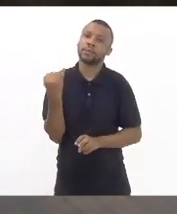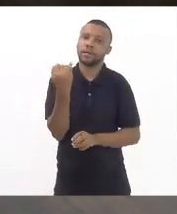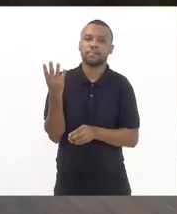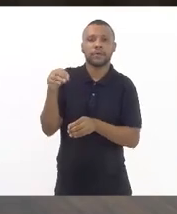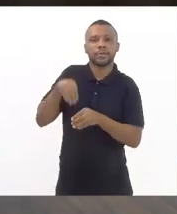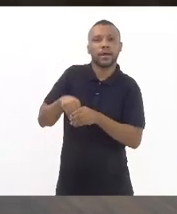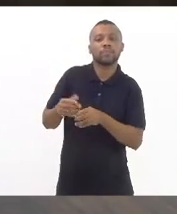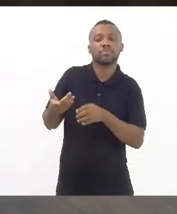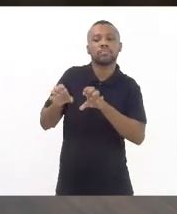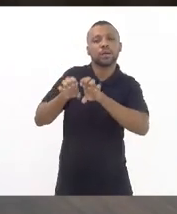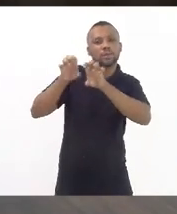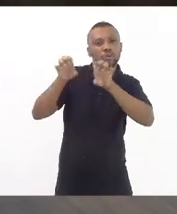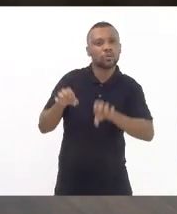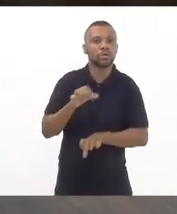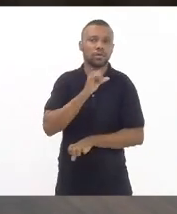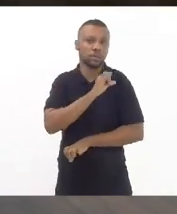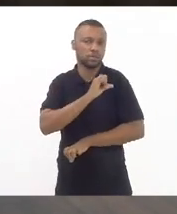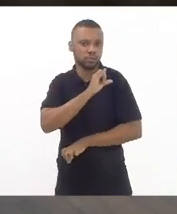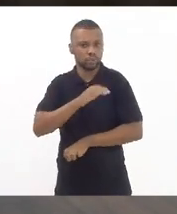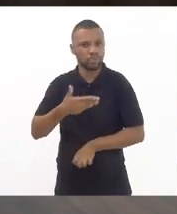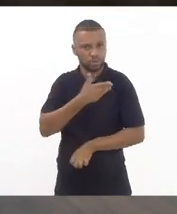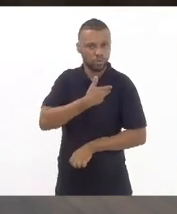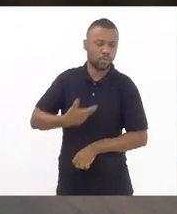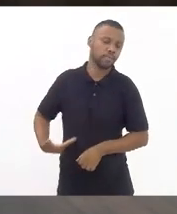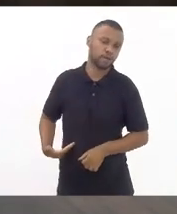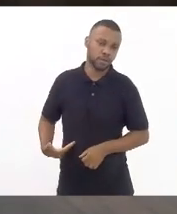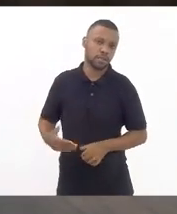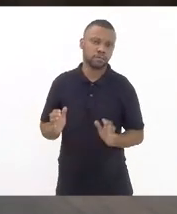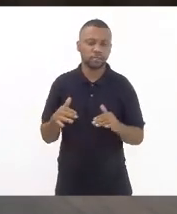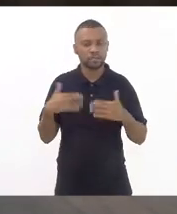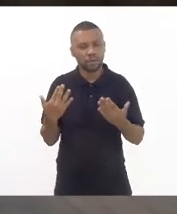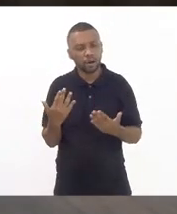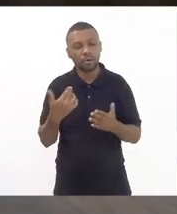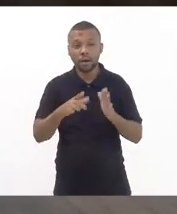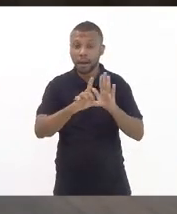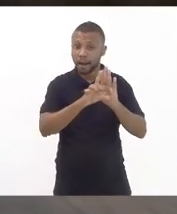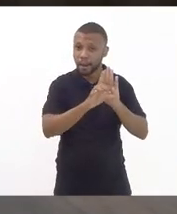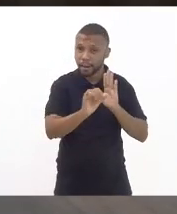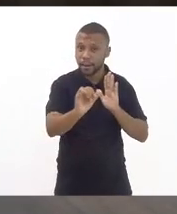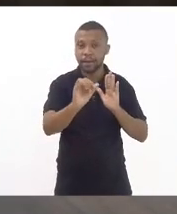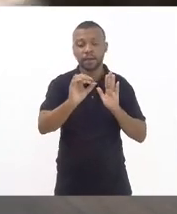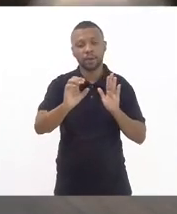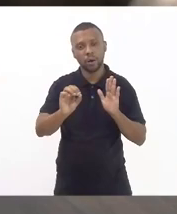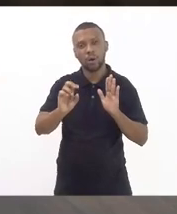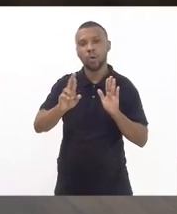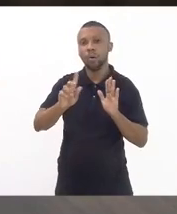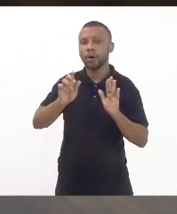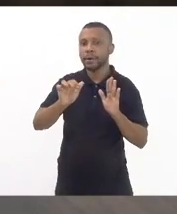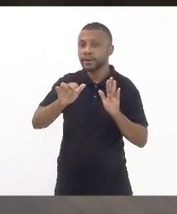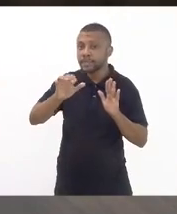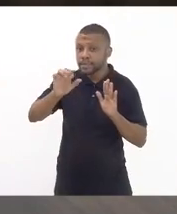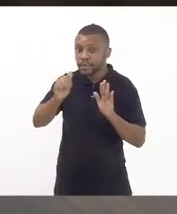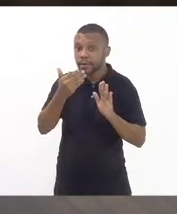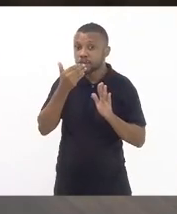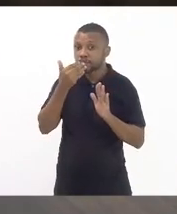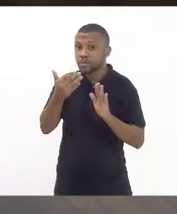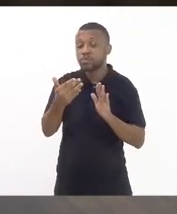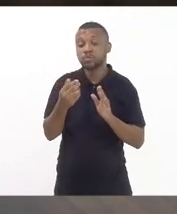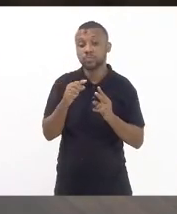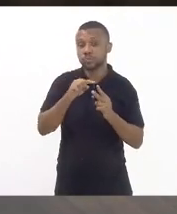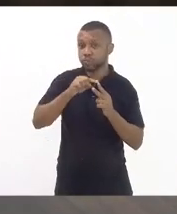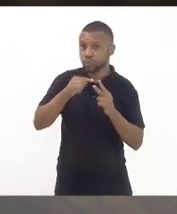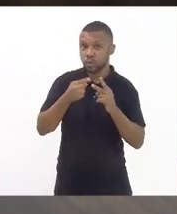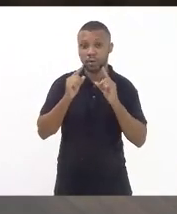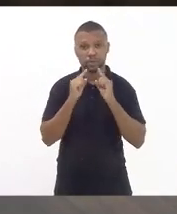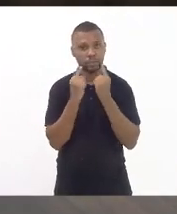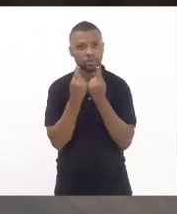estrutura do Estado do Rio de Janeiro. Então, o senhor da Lei Orgânica também sugeriu 2 audiências públicas para a próxima